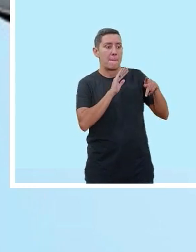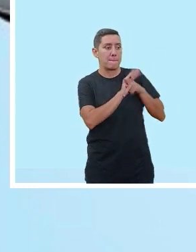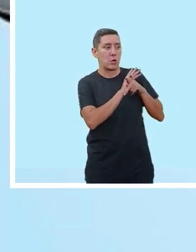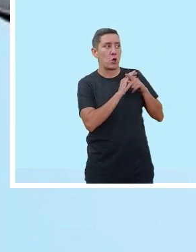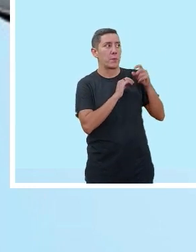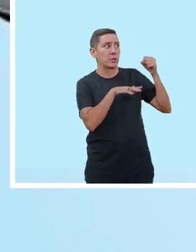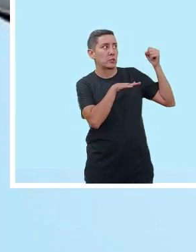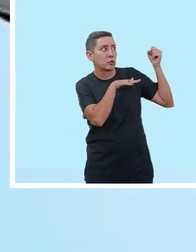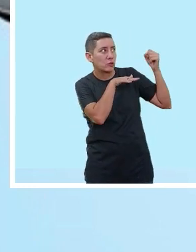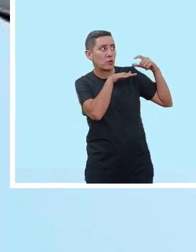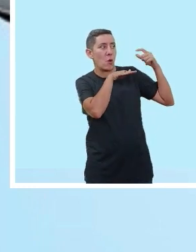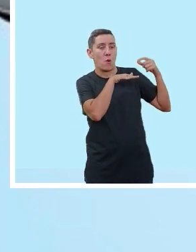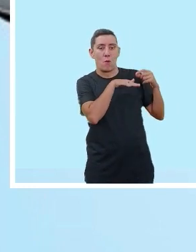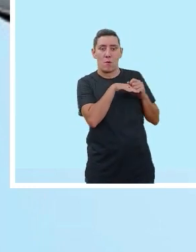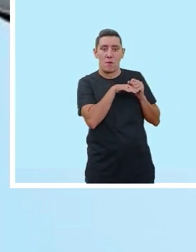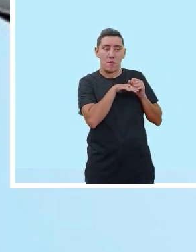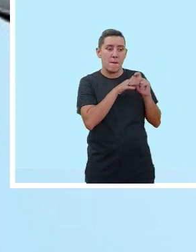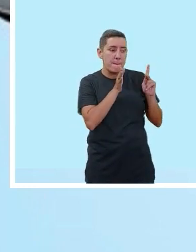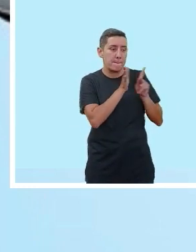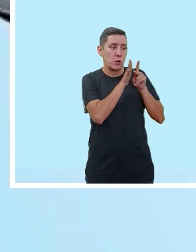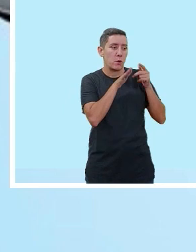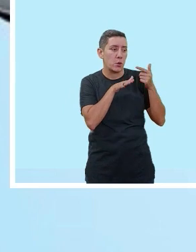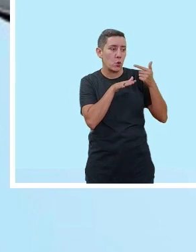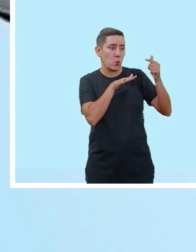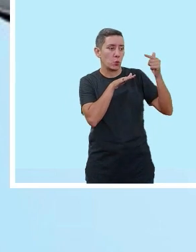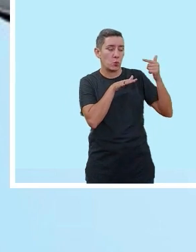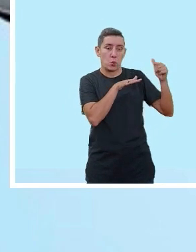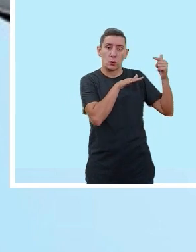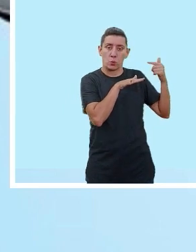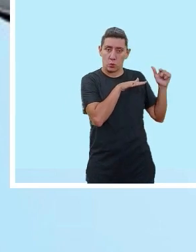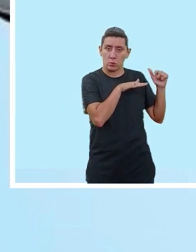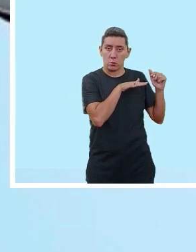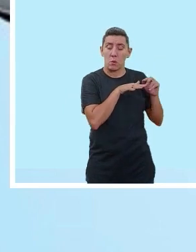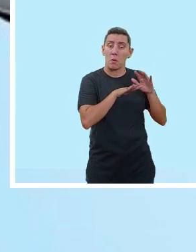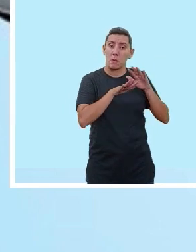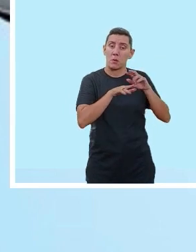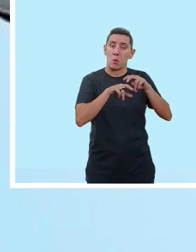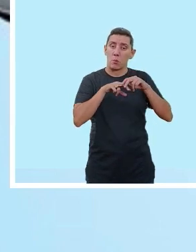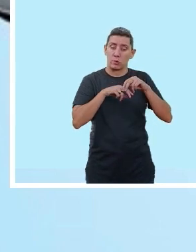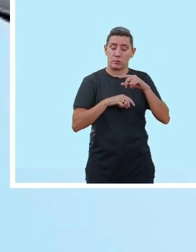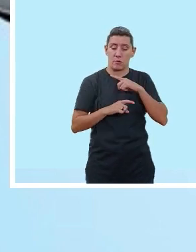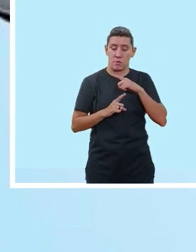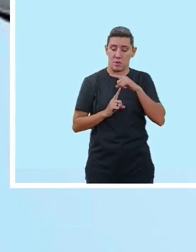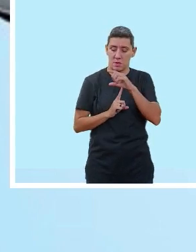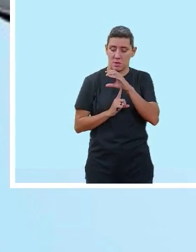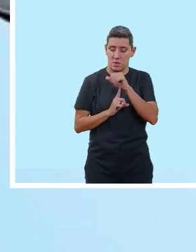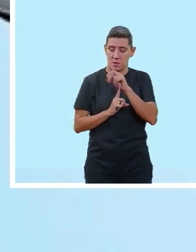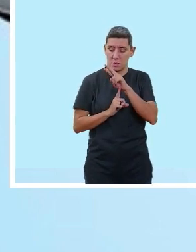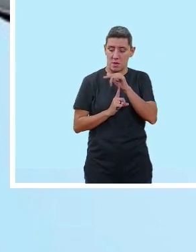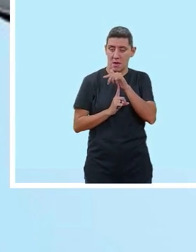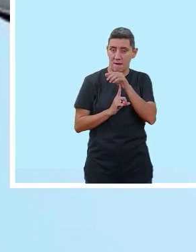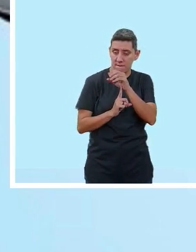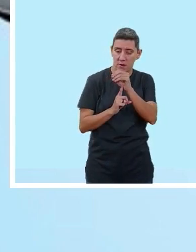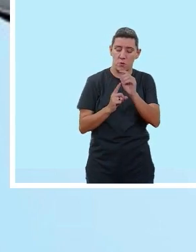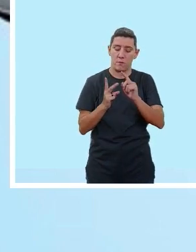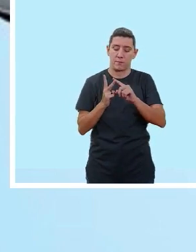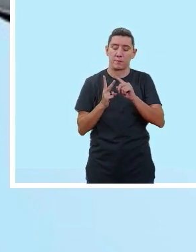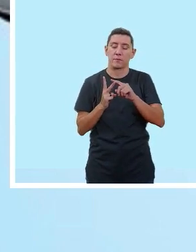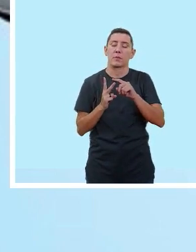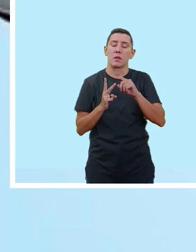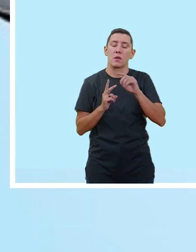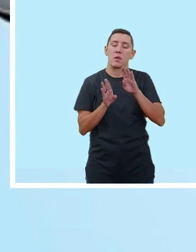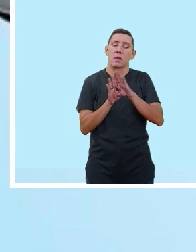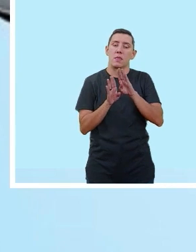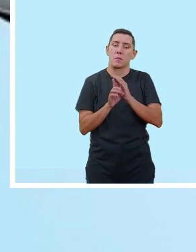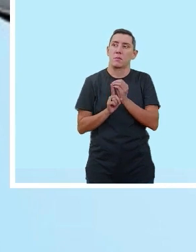né? O que significa que a gente ainda tem uma queima de carvão com potencial de geração de emissão de gases de efeito